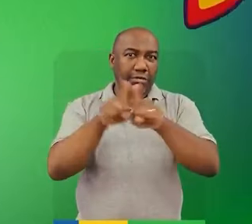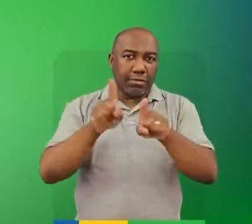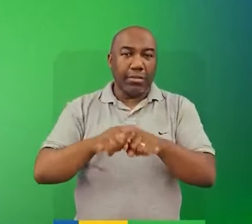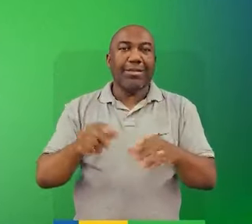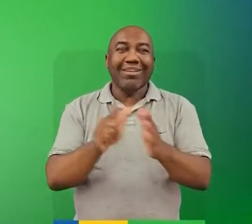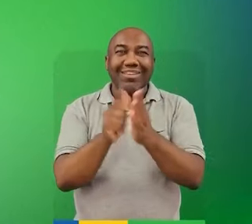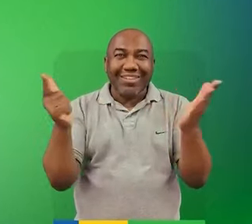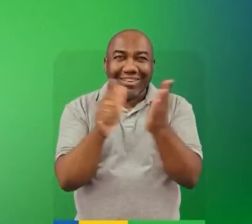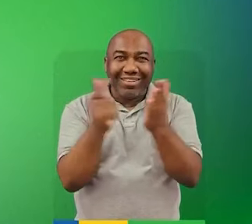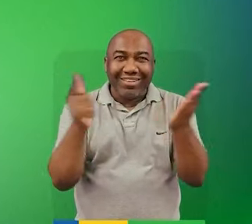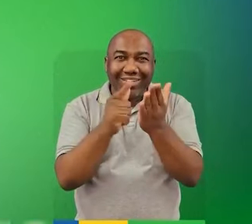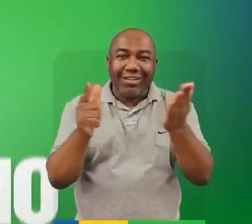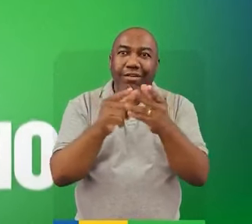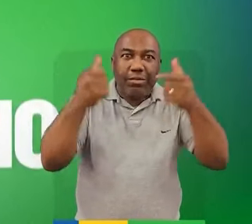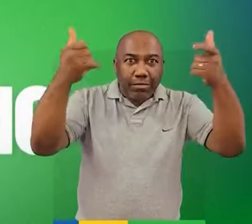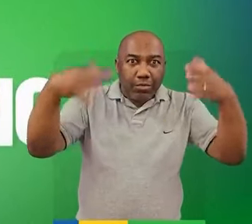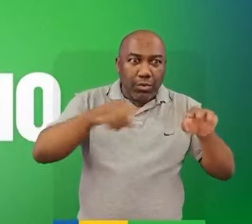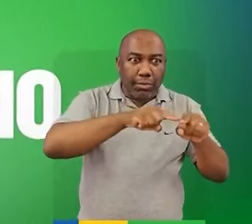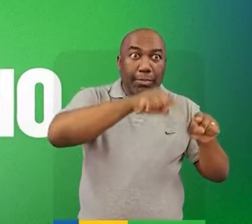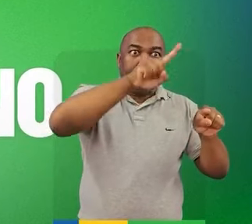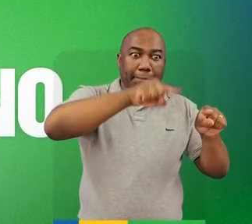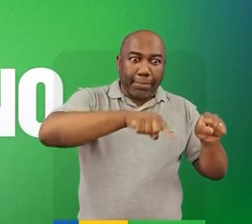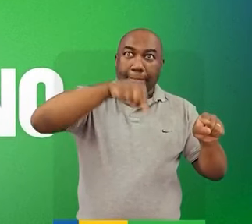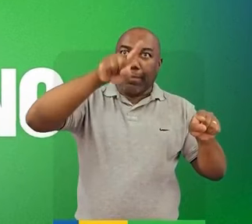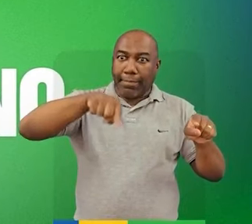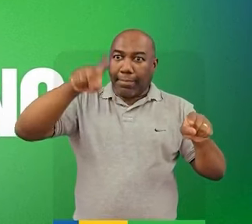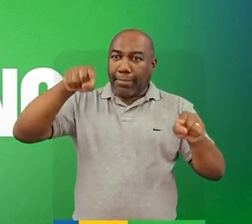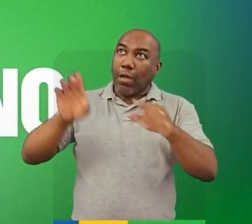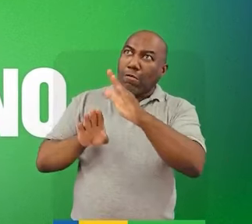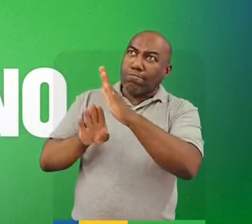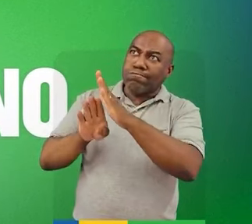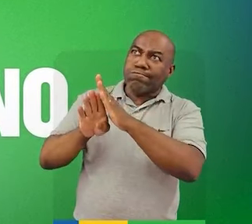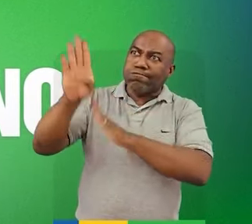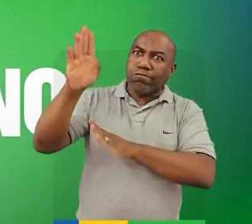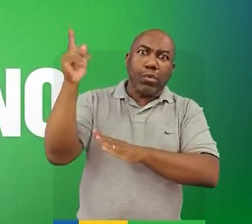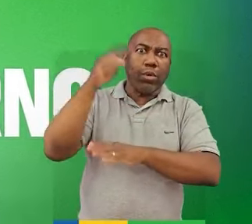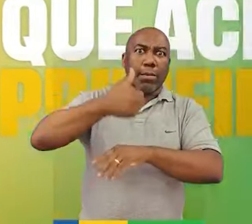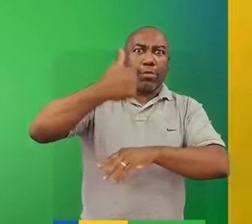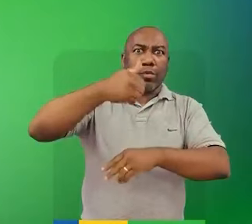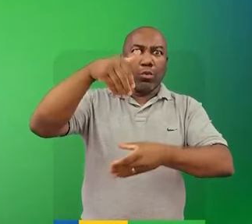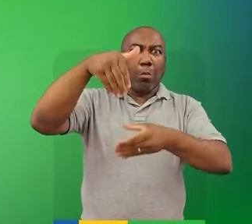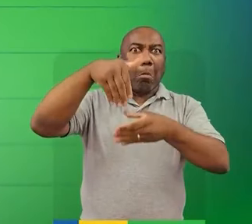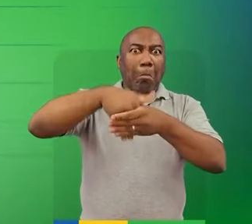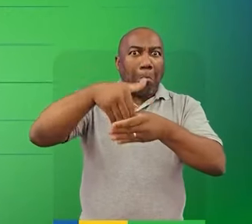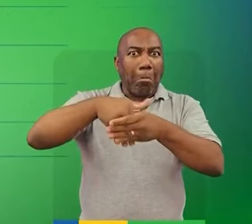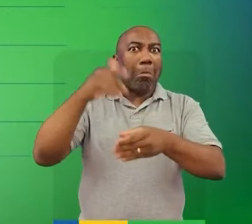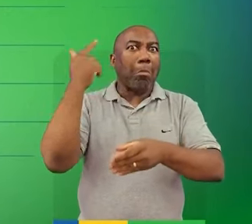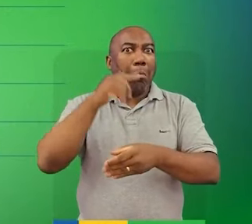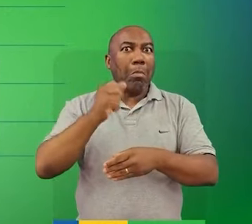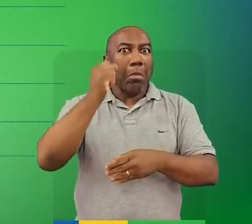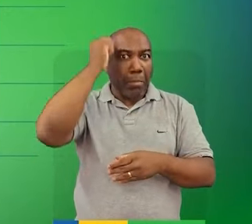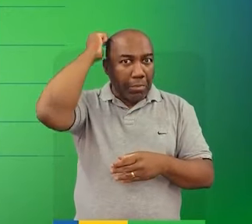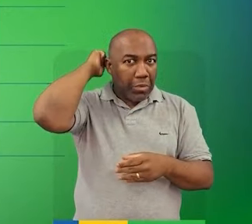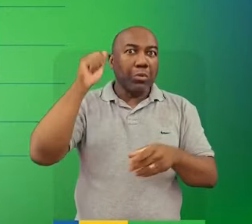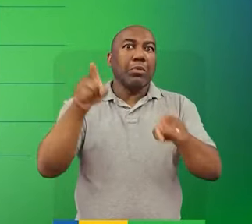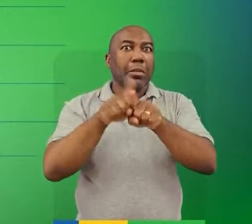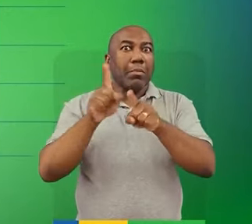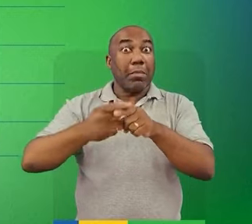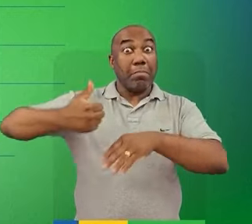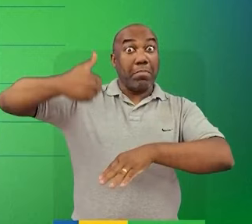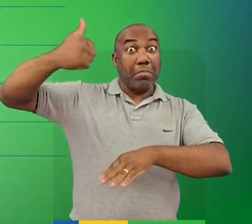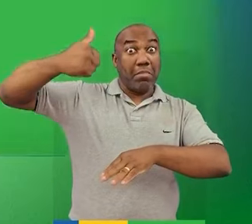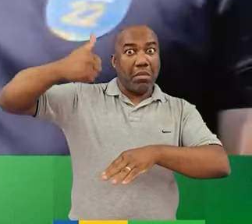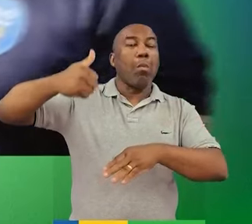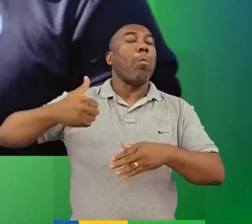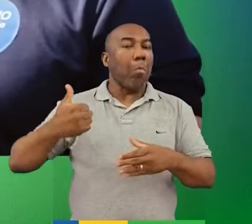no Estadão. A única pesquisa que acertou o resultado do primeiro turno coloca Abílio